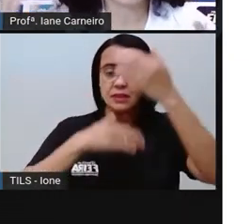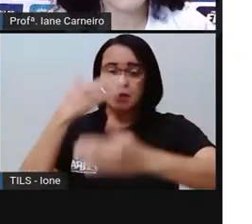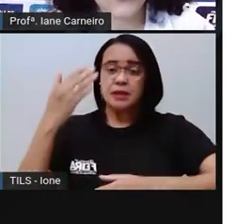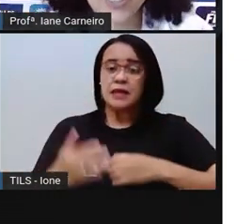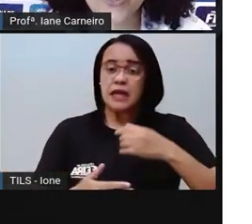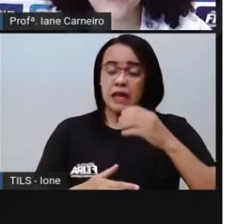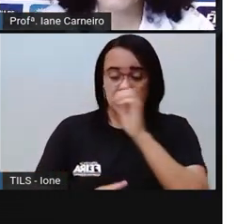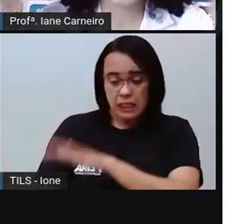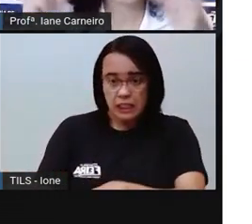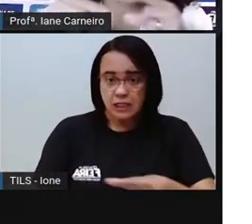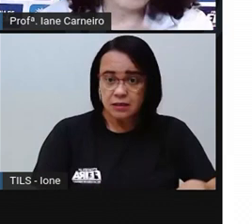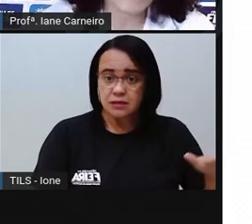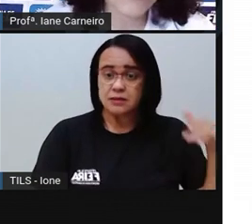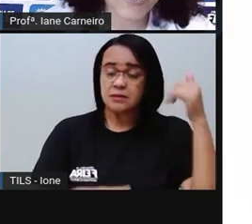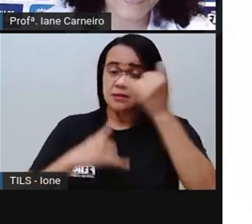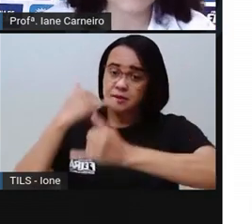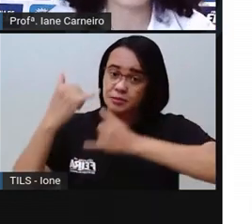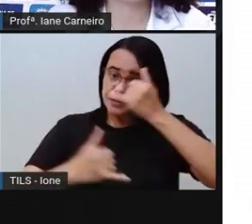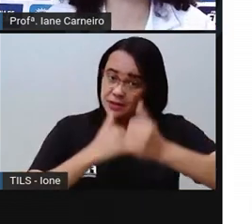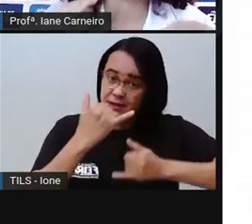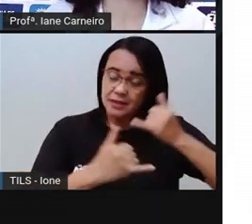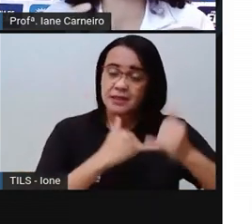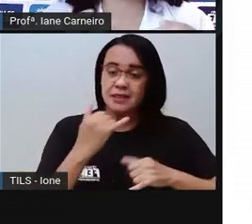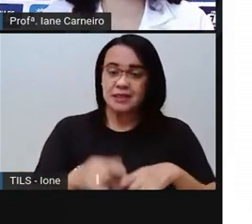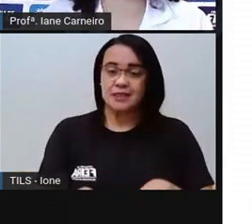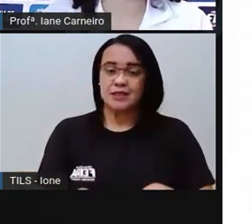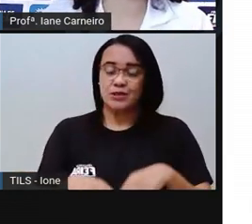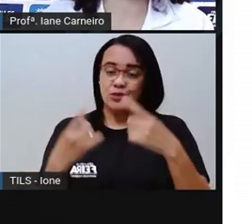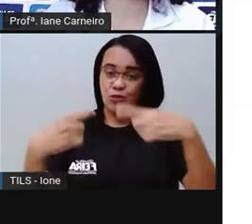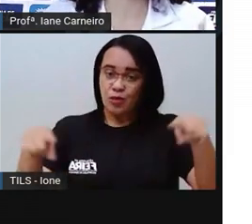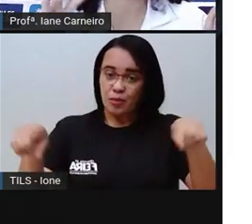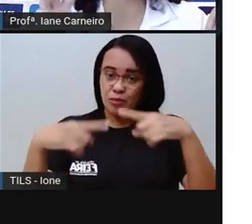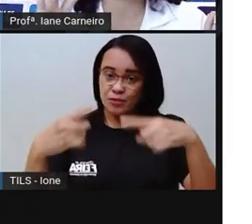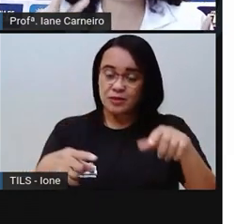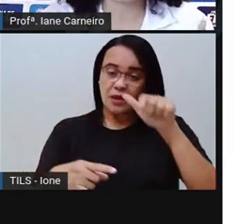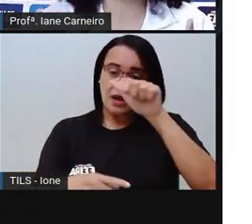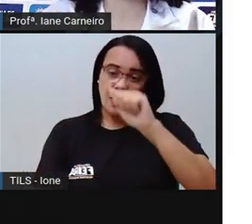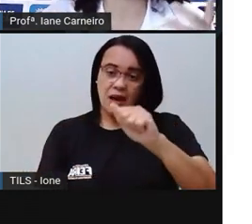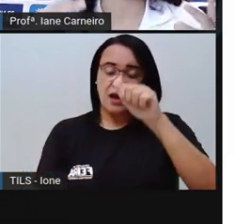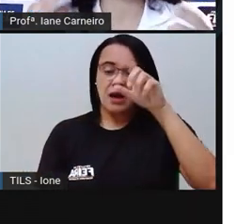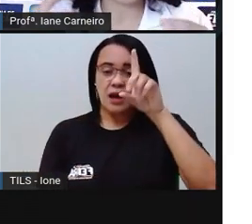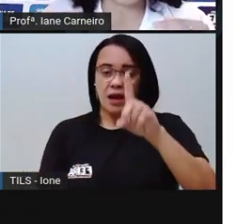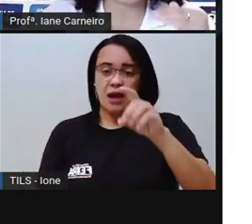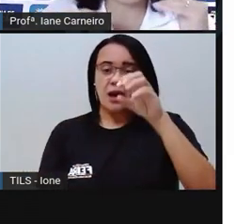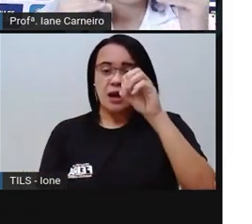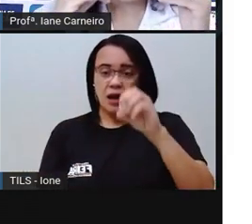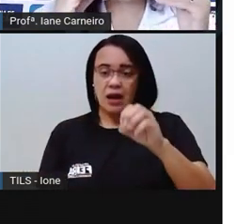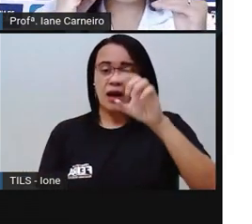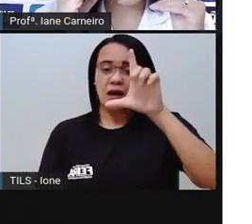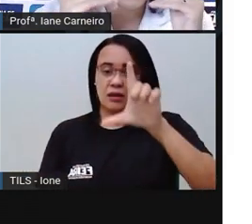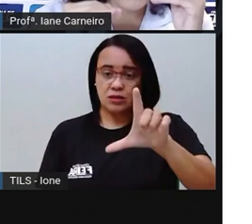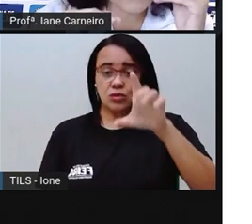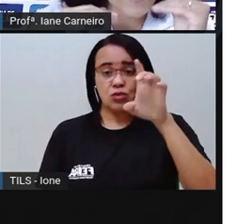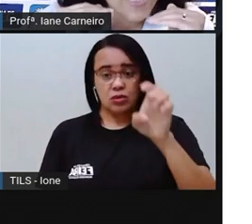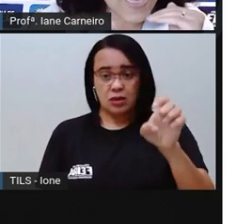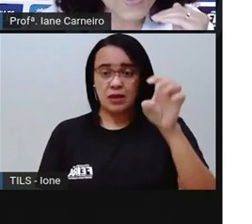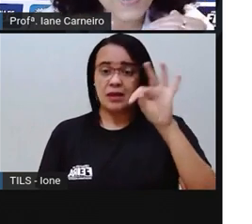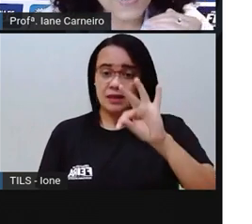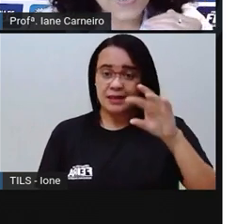se divertindo com a doleta. E vocês vão ver, né? Que as meninas, primeiro, elas começam